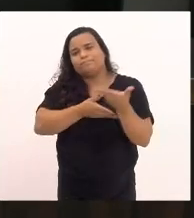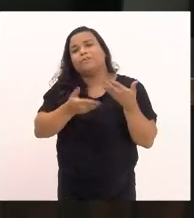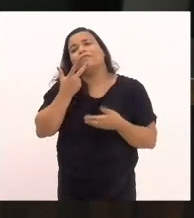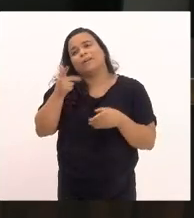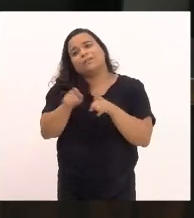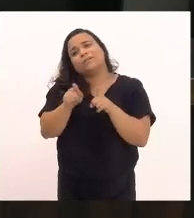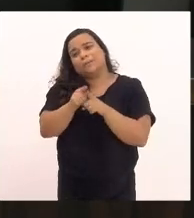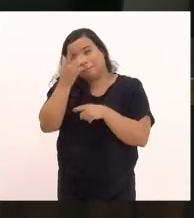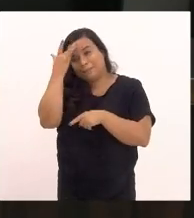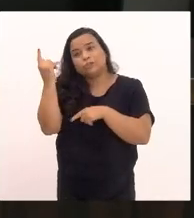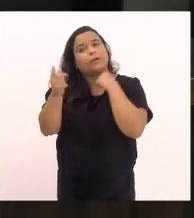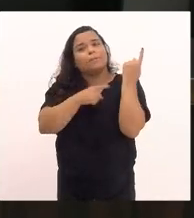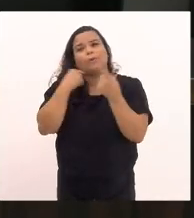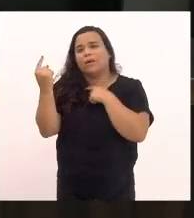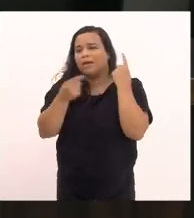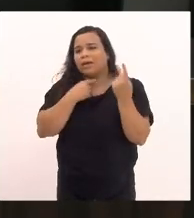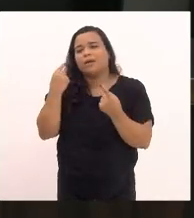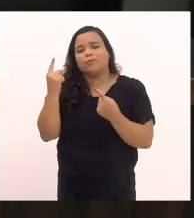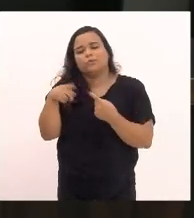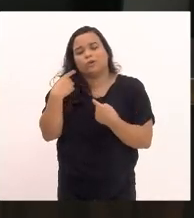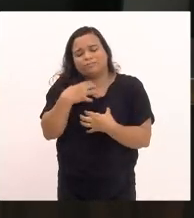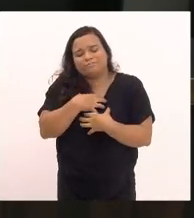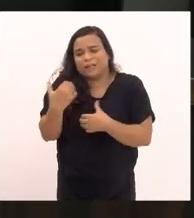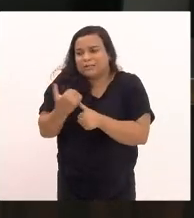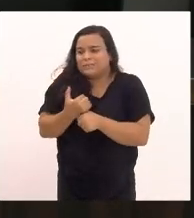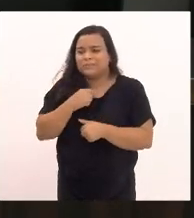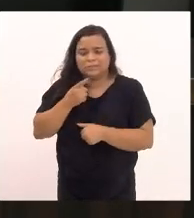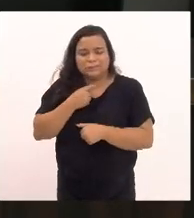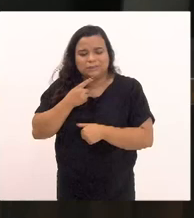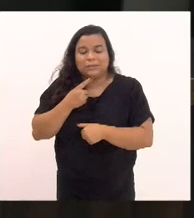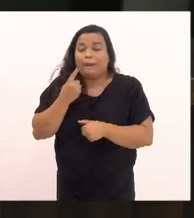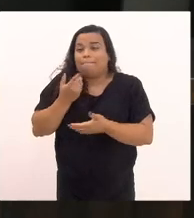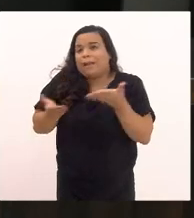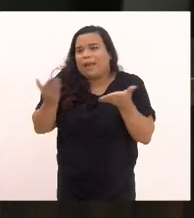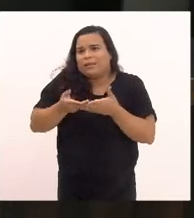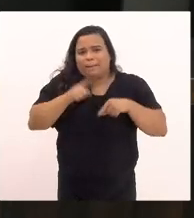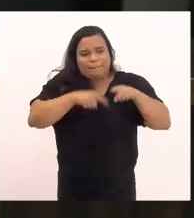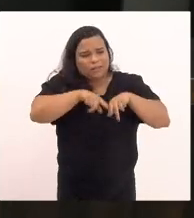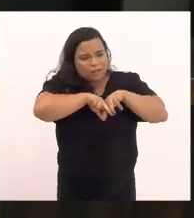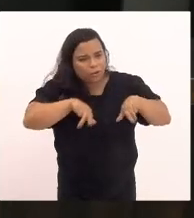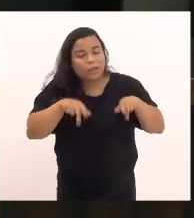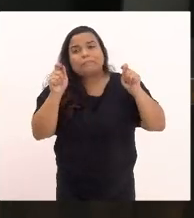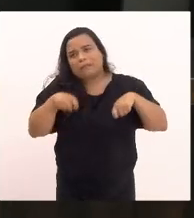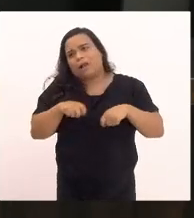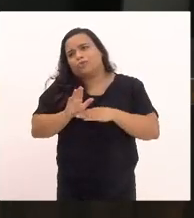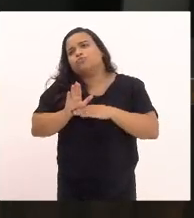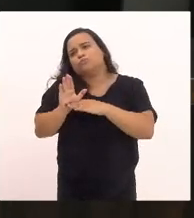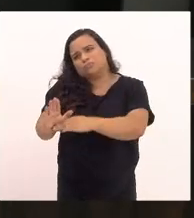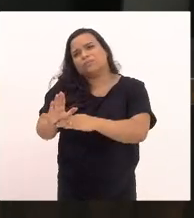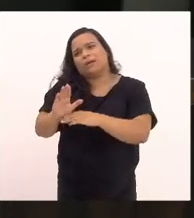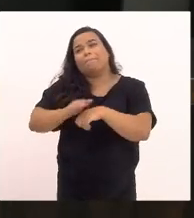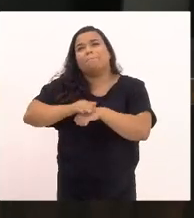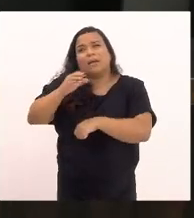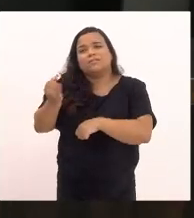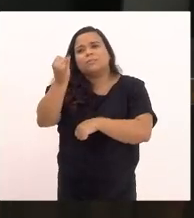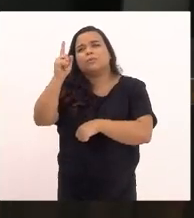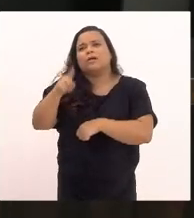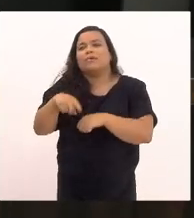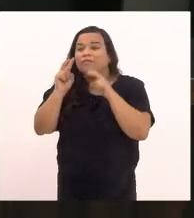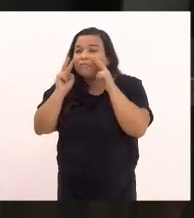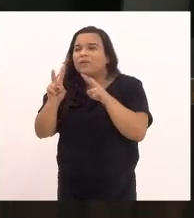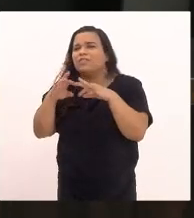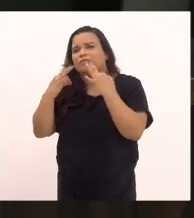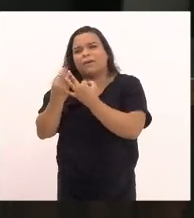insubstituíveis. As perdas materiais a gente pode dar um alento, mas o fundamental é assistir as famílias. A gente viu muitas